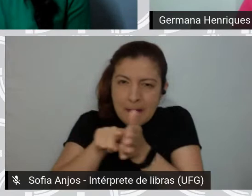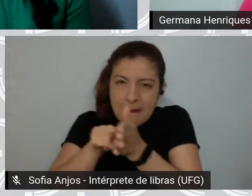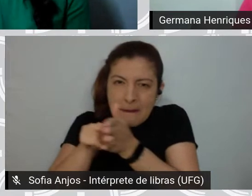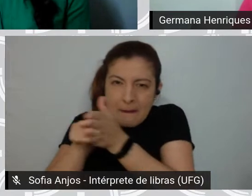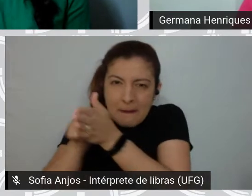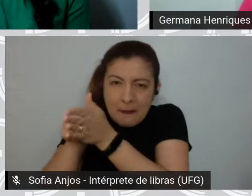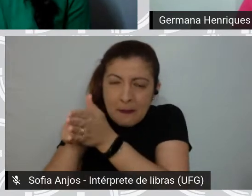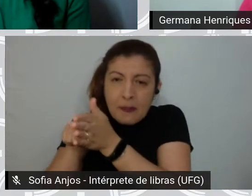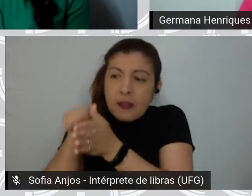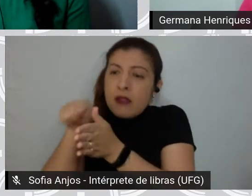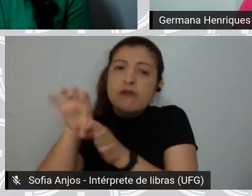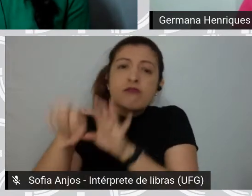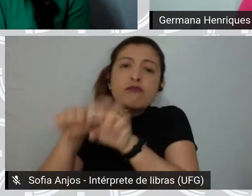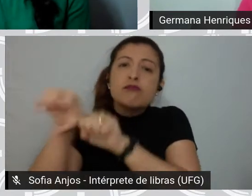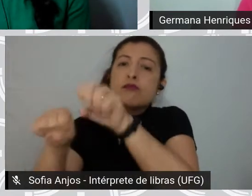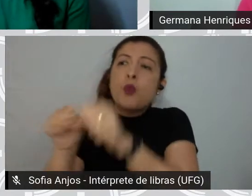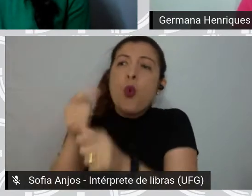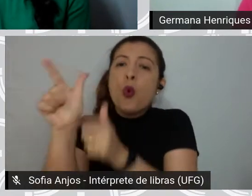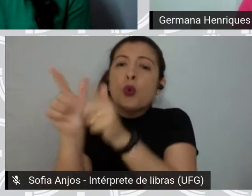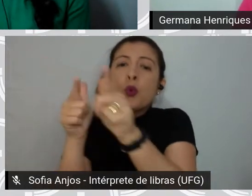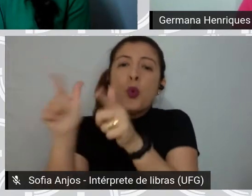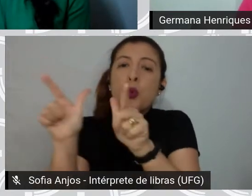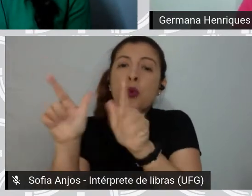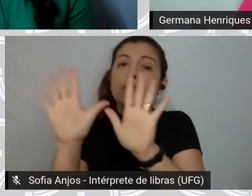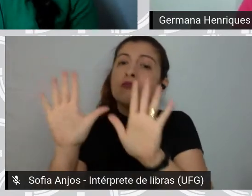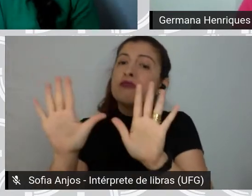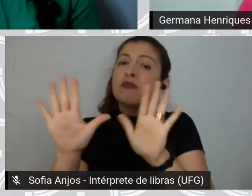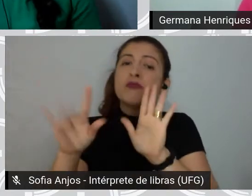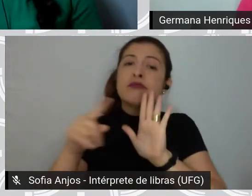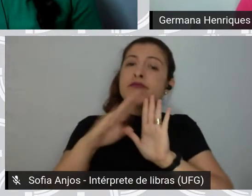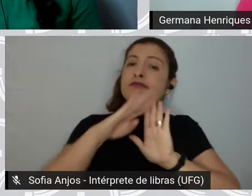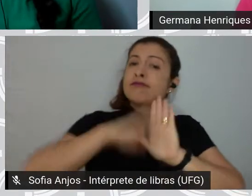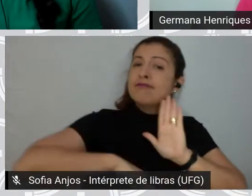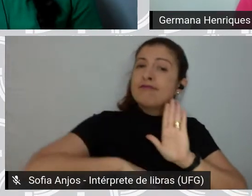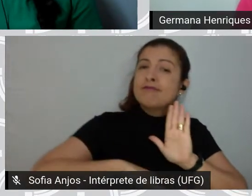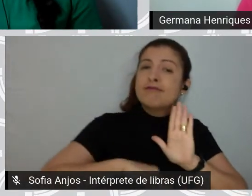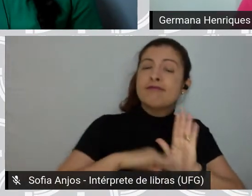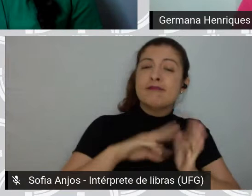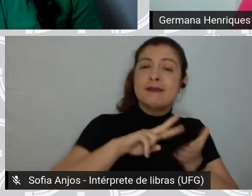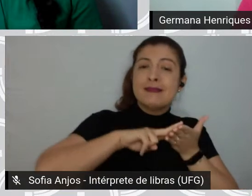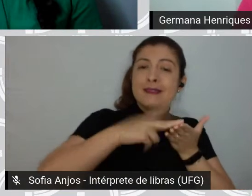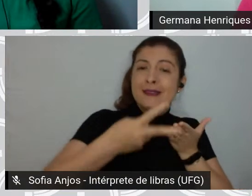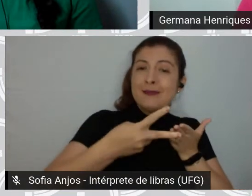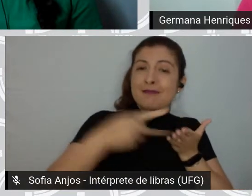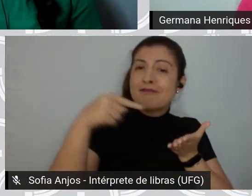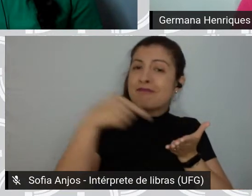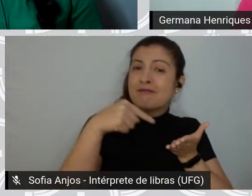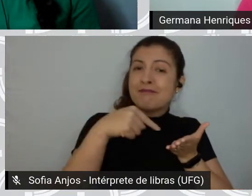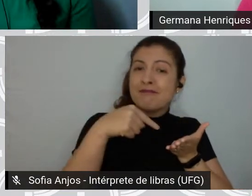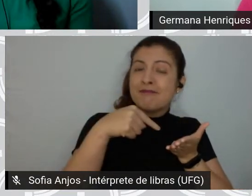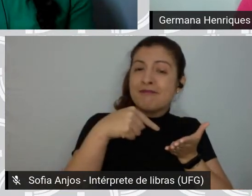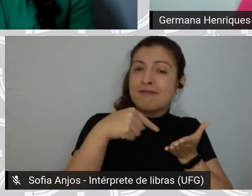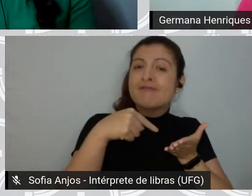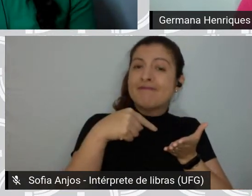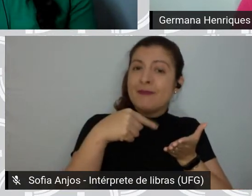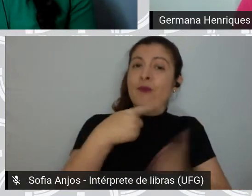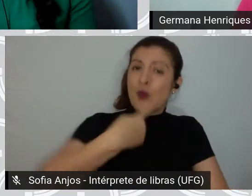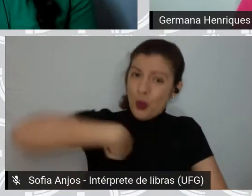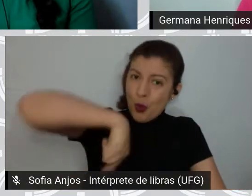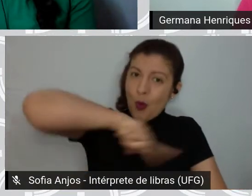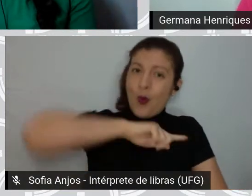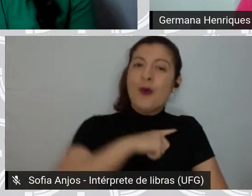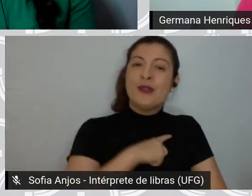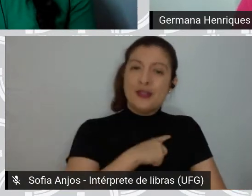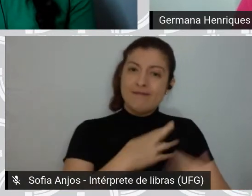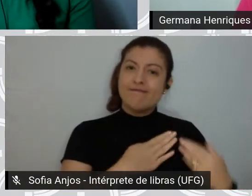quais eles mesmos se servem, né? Então, cabe a nós, tradutores, pensarmos a partir do nosso próprio campo,